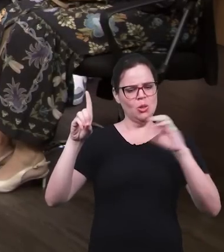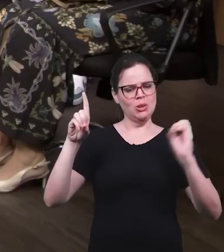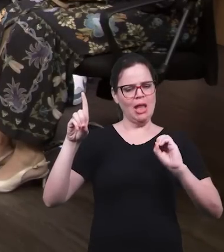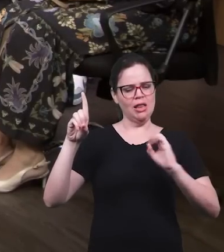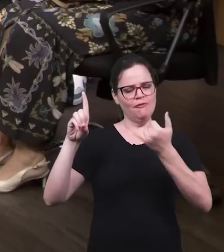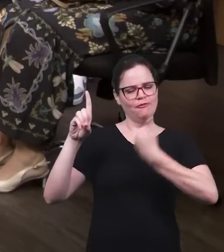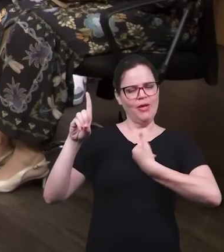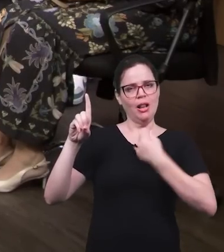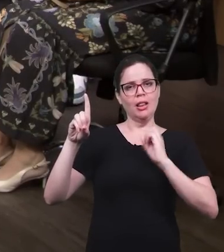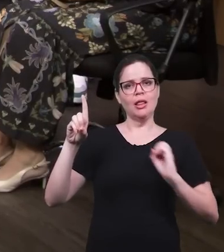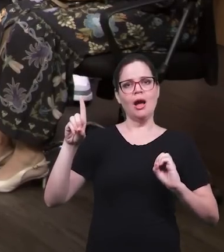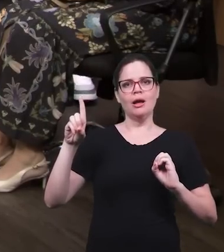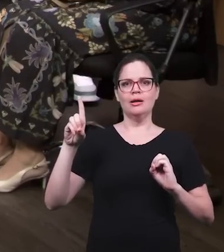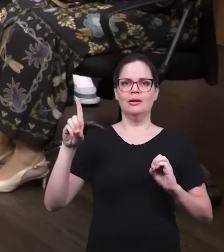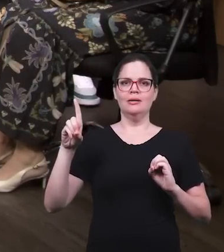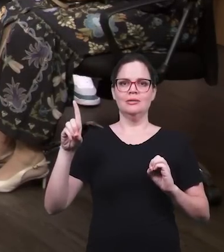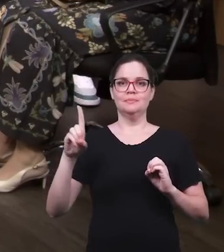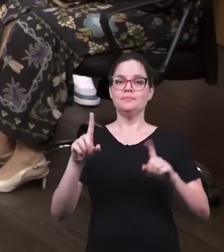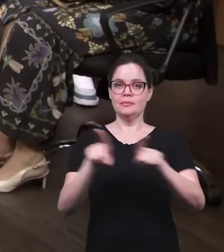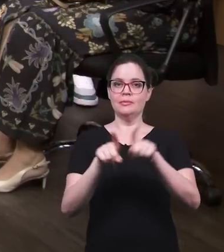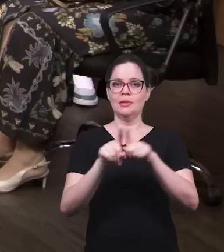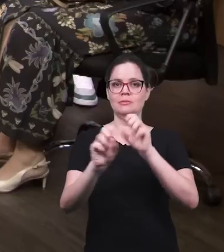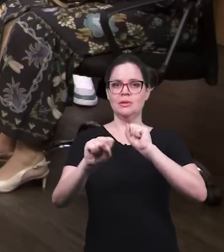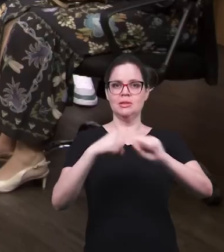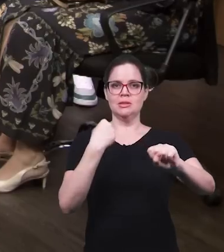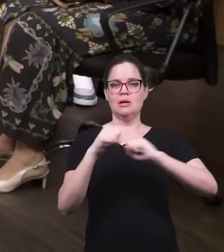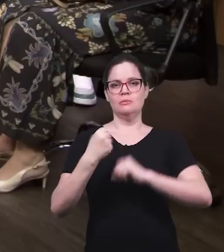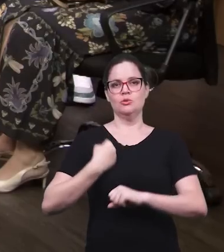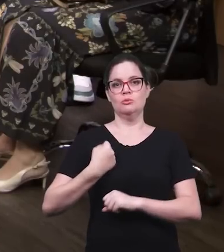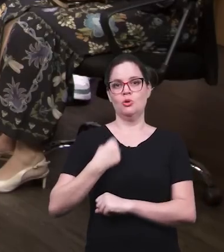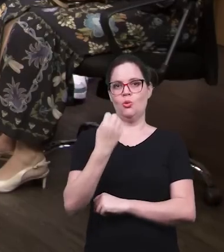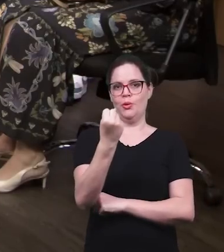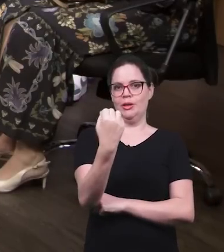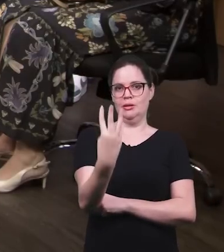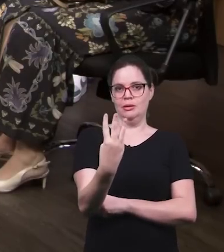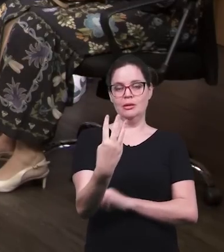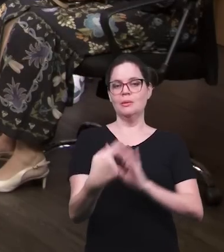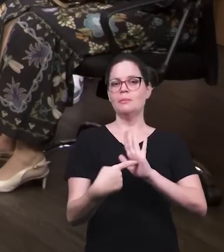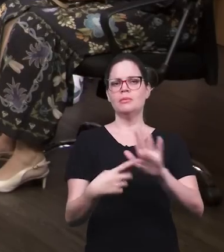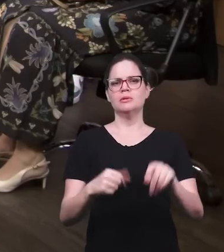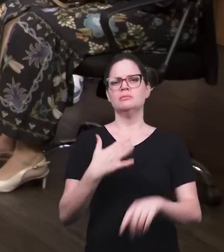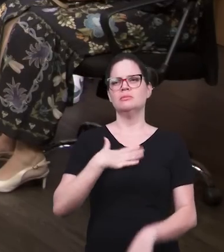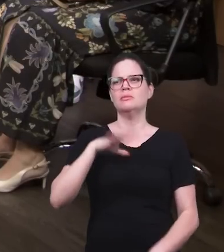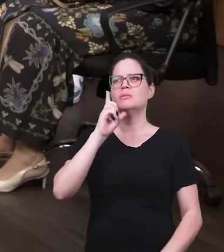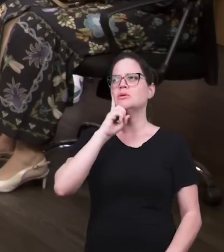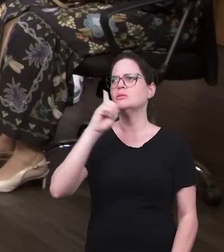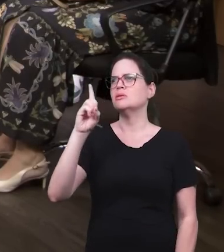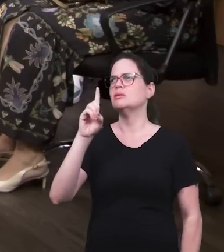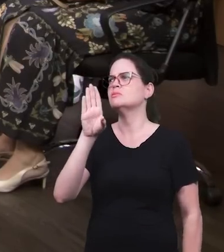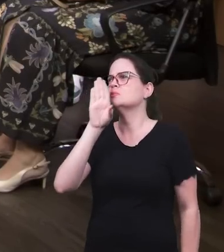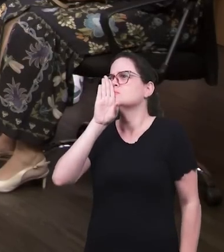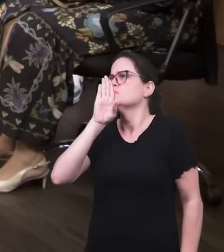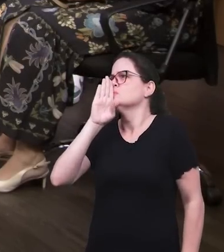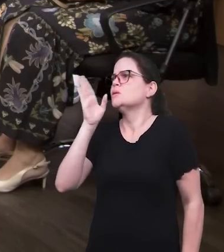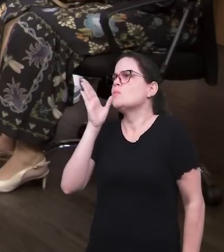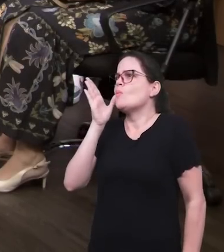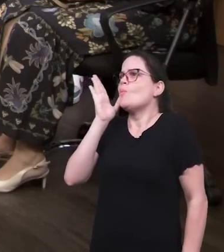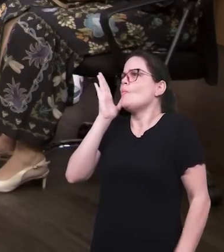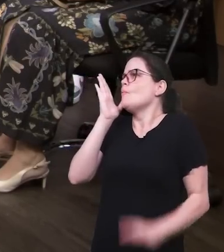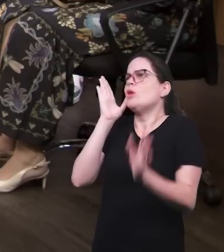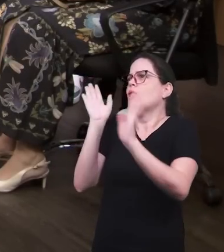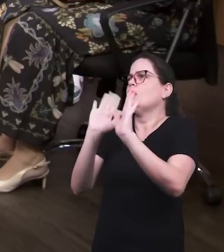lá, mas o Senhor se calou com ele. O salmista, no Salmo 83, ó Deus, não fiques em